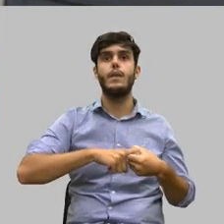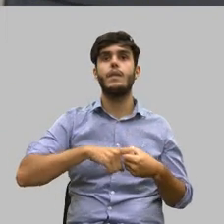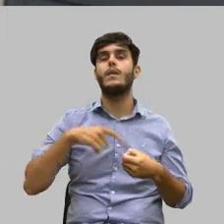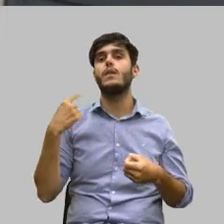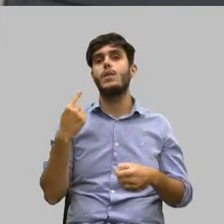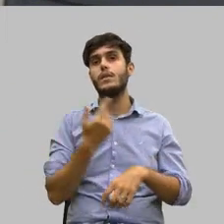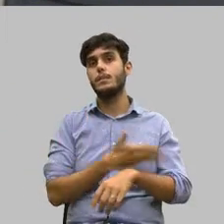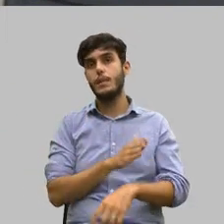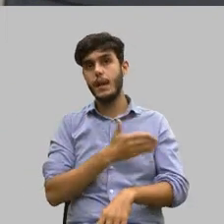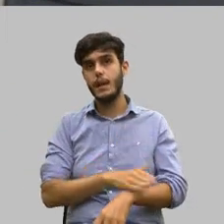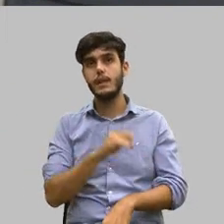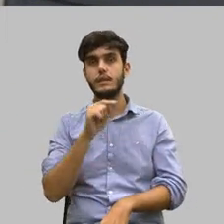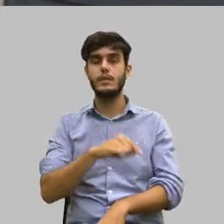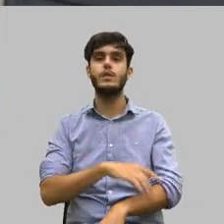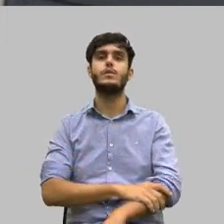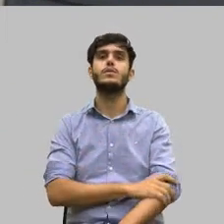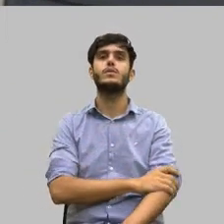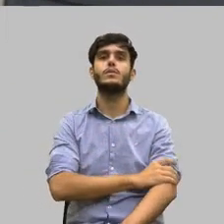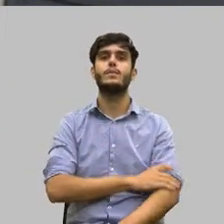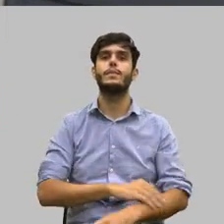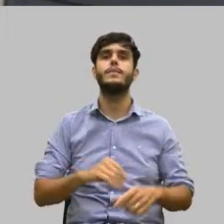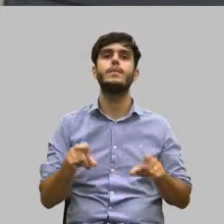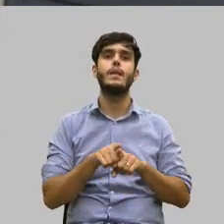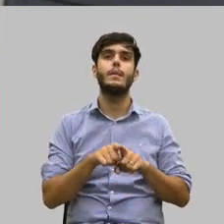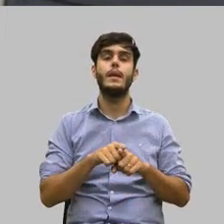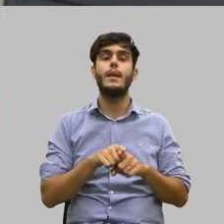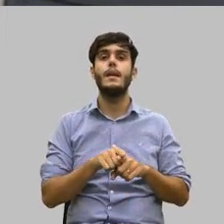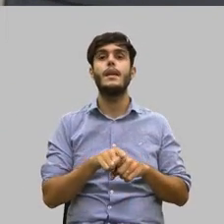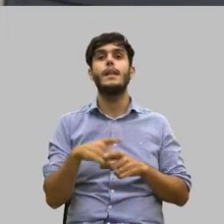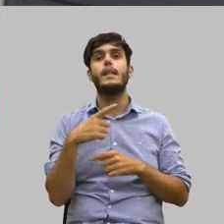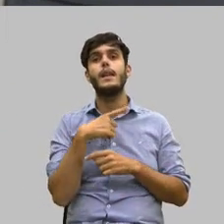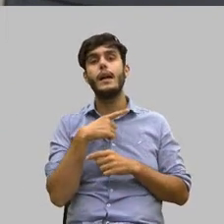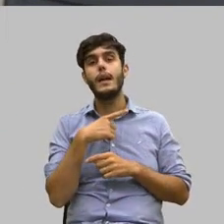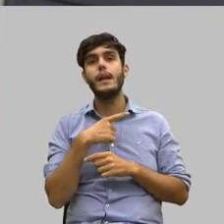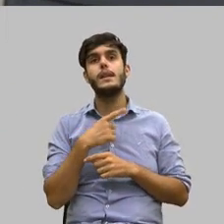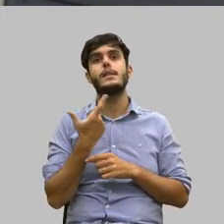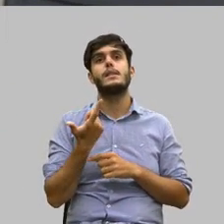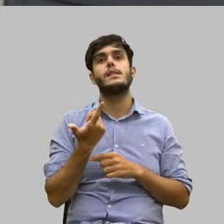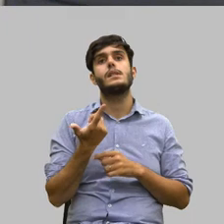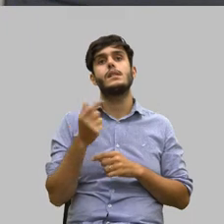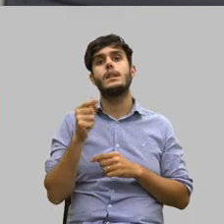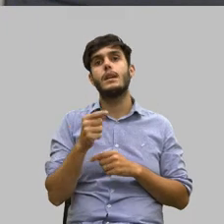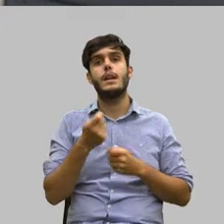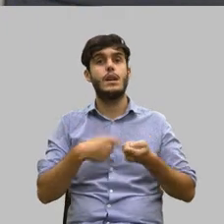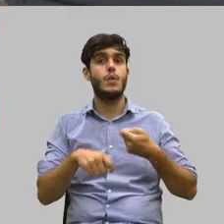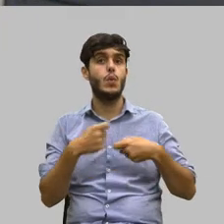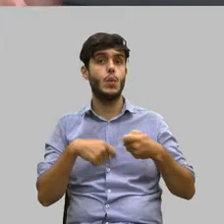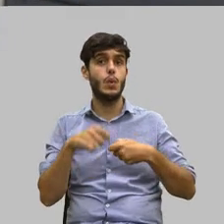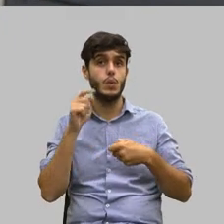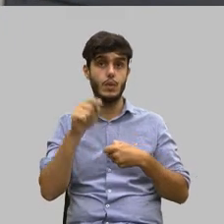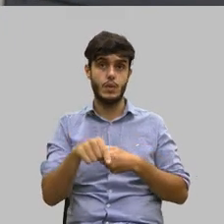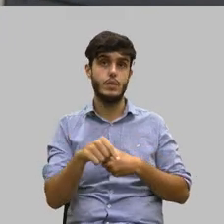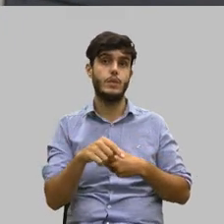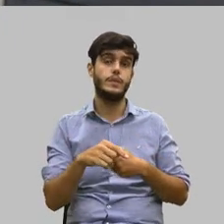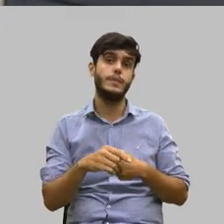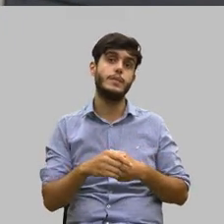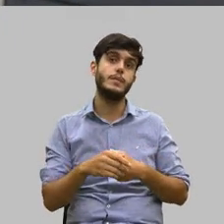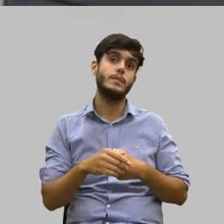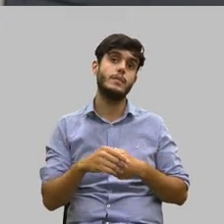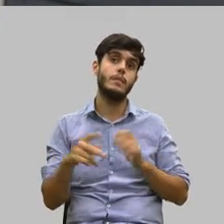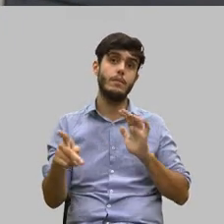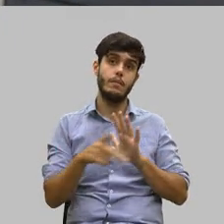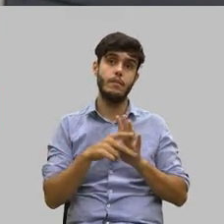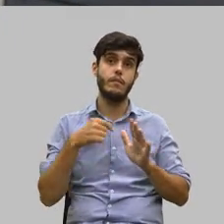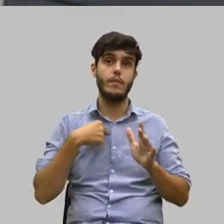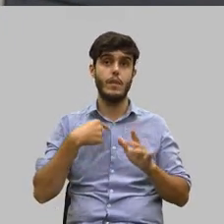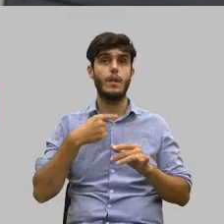prática e fora isso nós temos apenas eh por uma questão de de economia no caso até desse próprio comandante